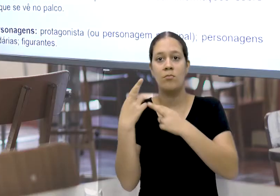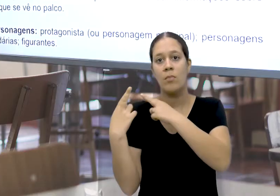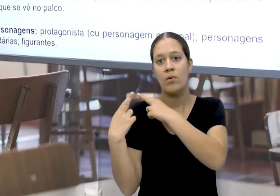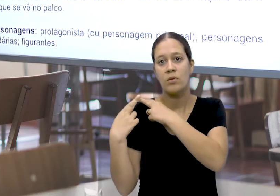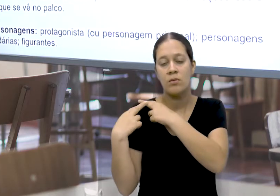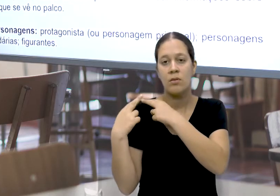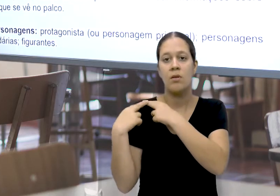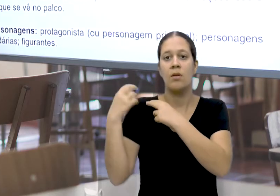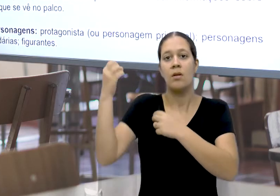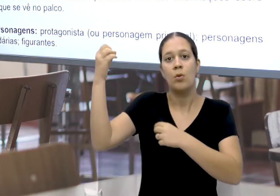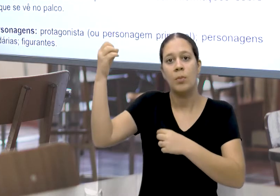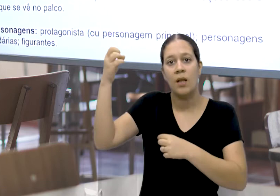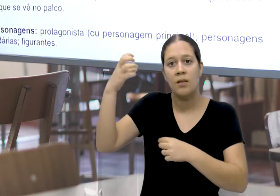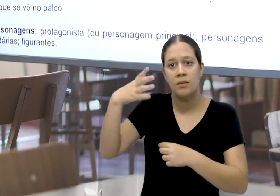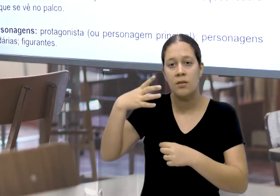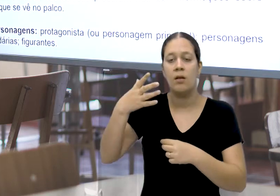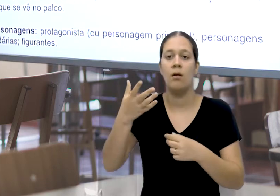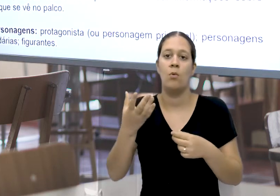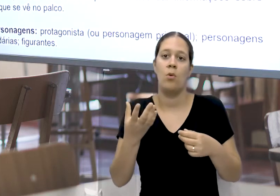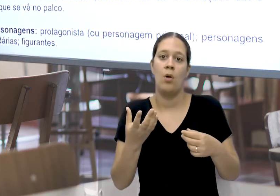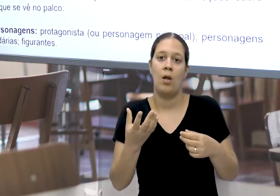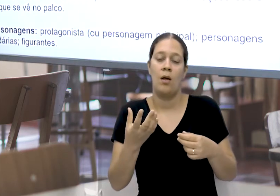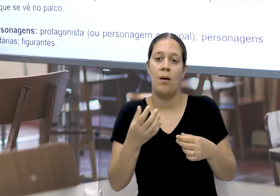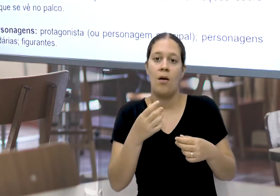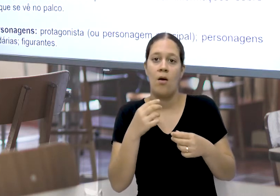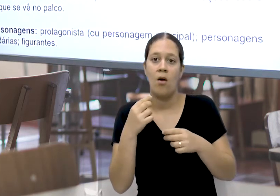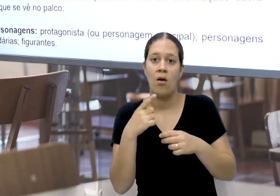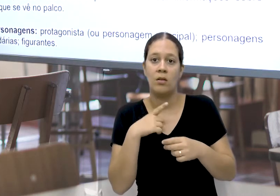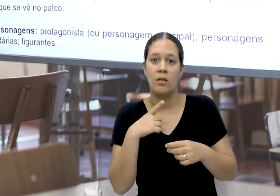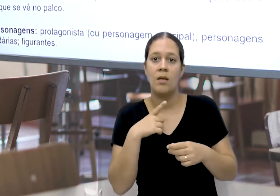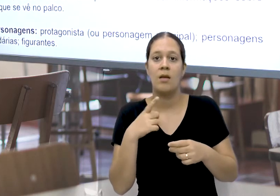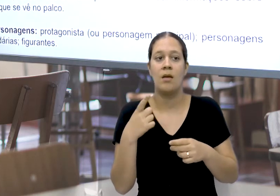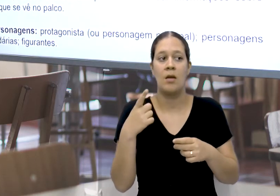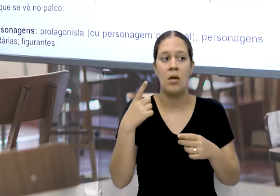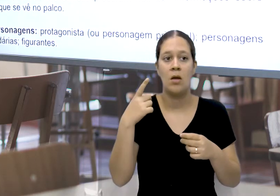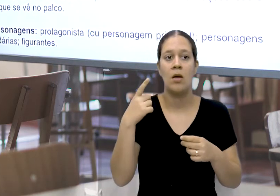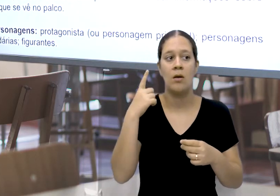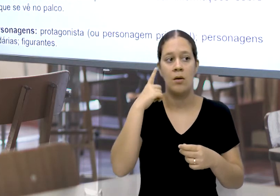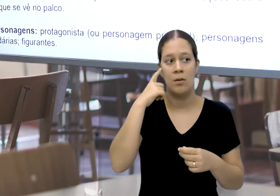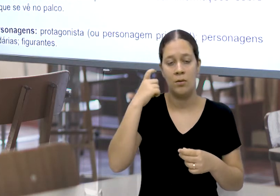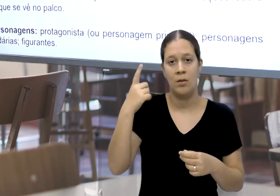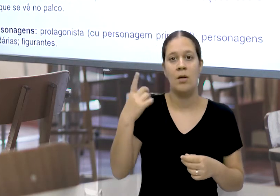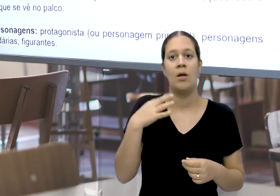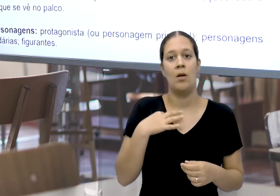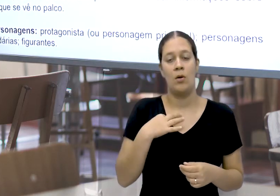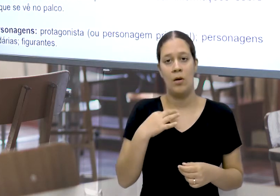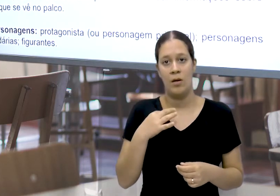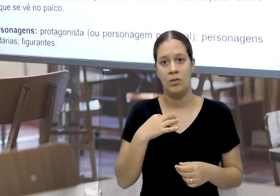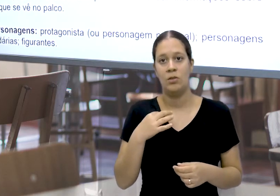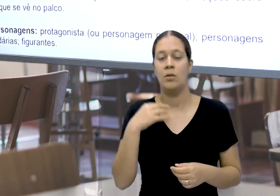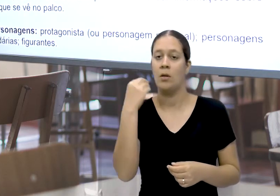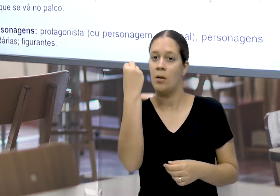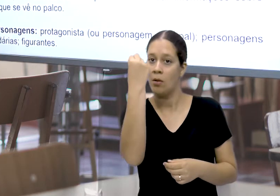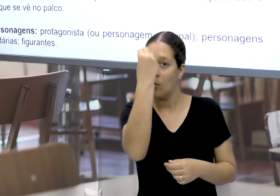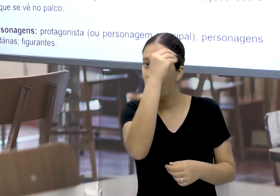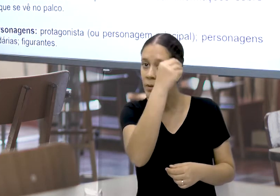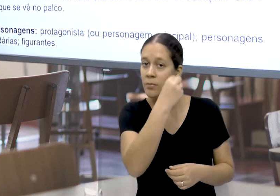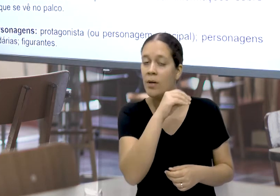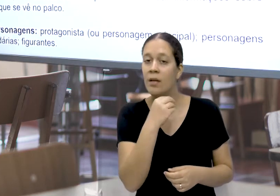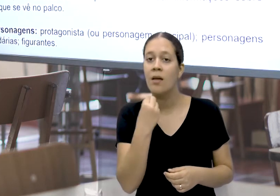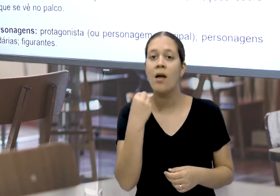dirigir e dizer quais gestos são ideais, quais movimentos são ideais, e tudo isso vai ser dito no próprio